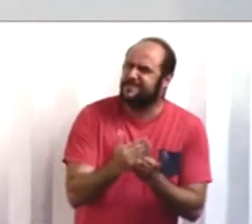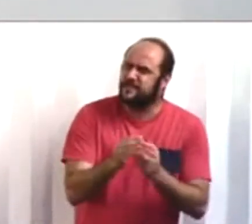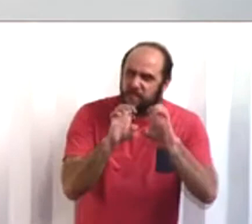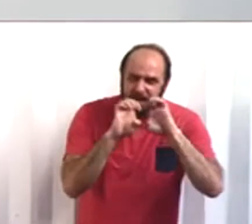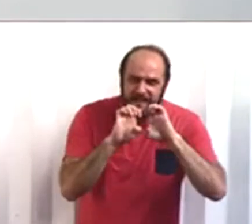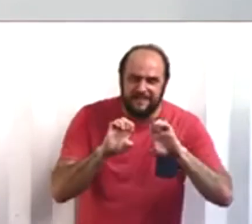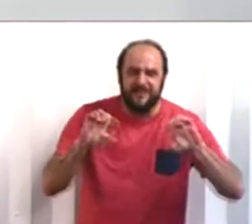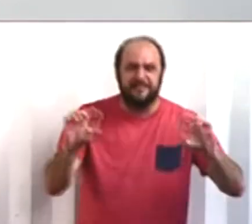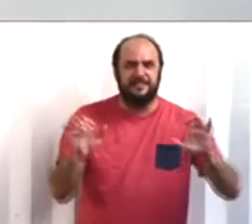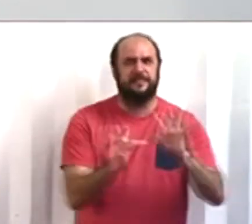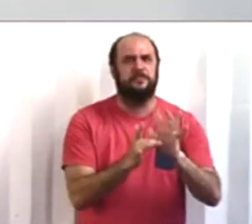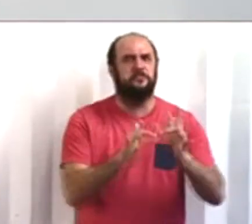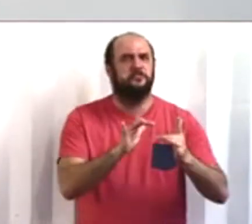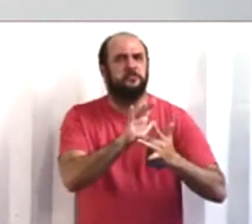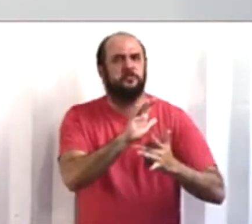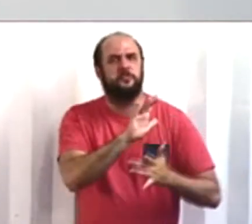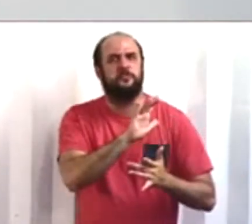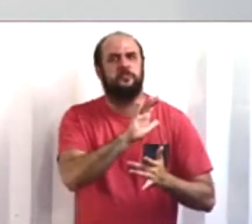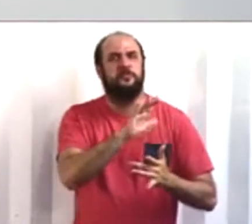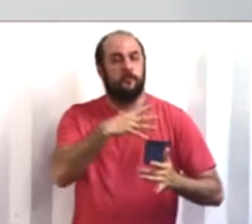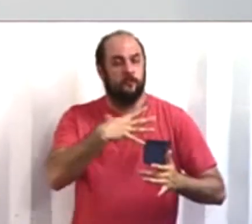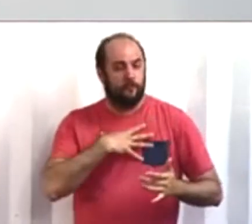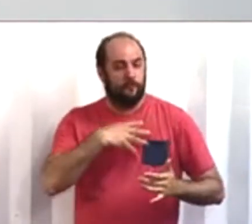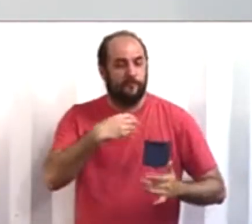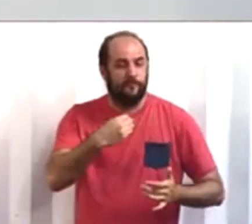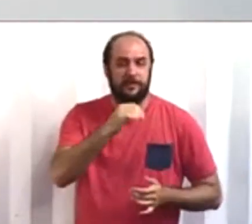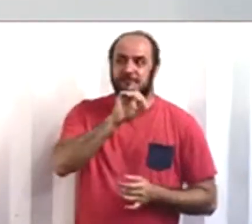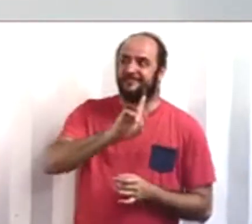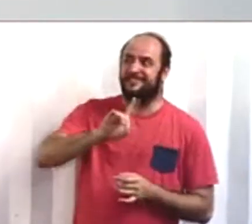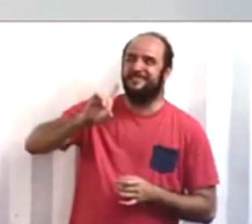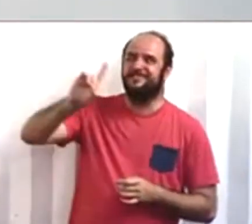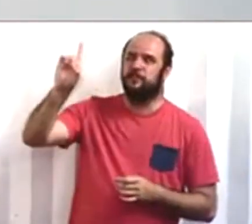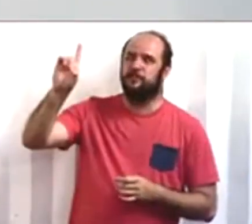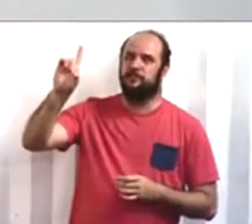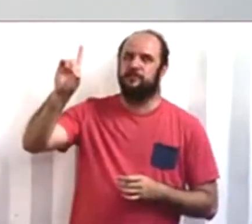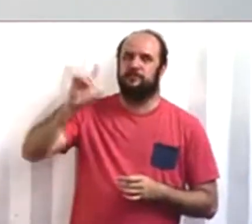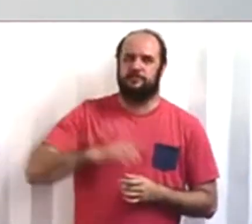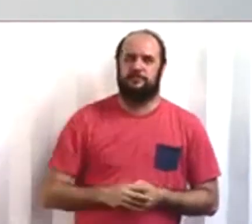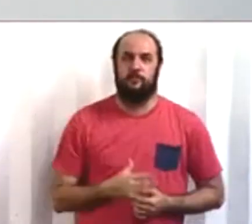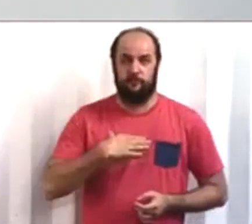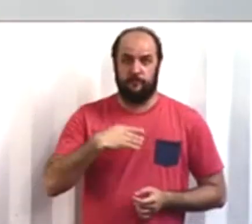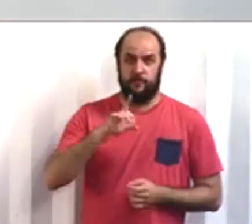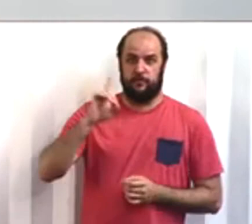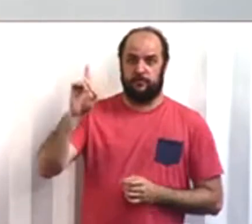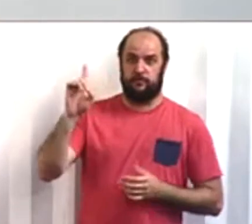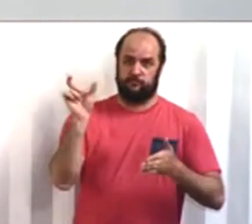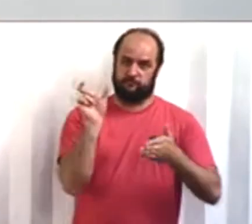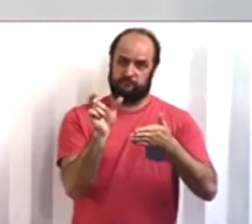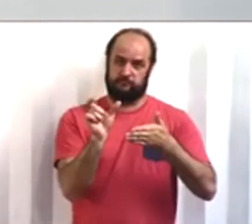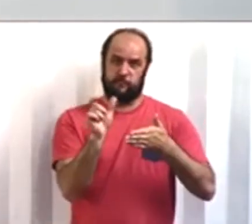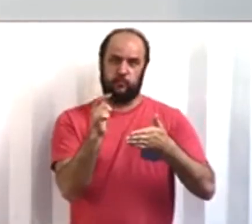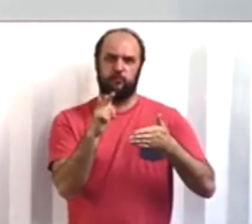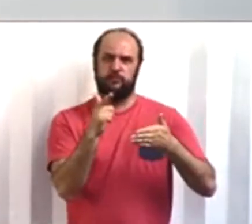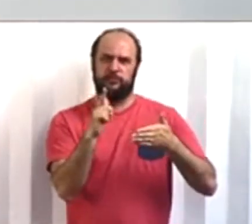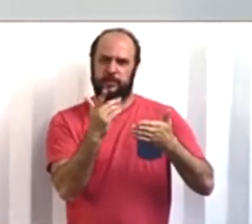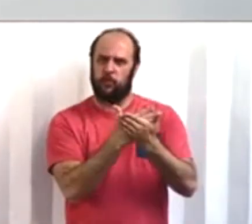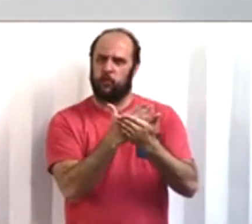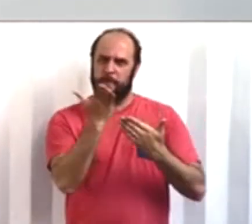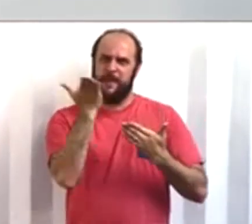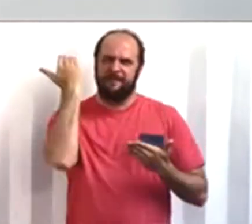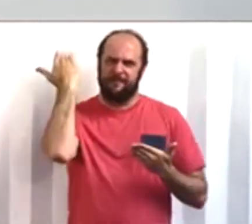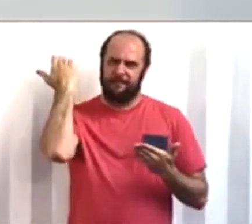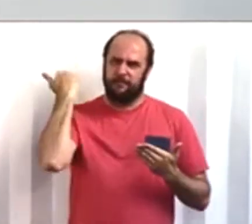Evangelho de Jesus Cristo, Filho de Deus. Embora o termo Filho de Deus não apareça nos primeiros